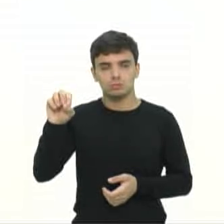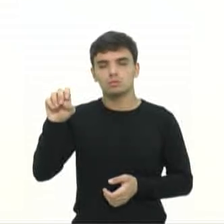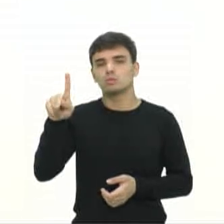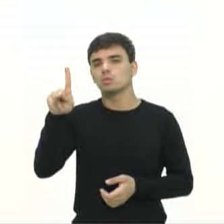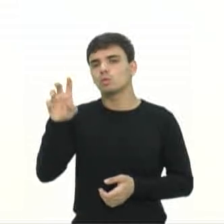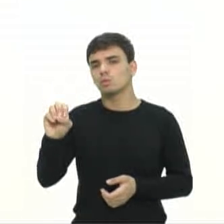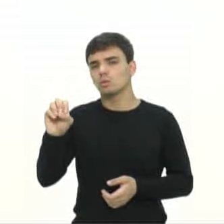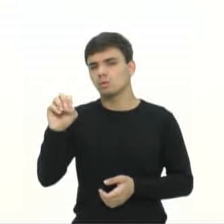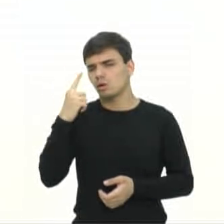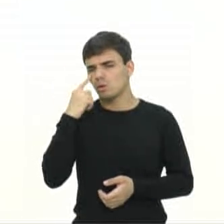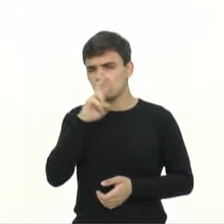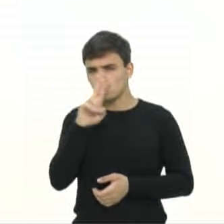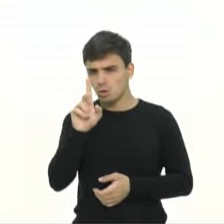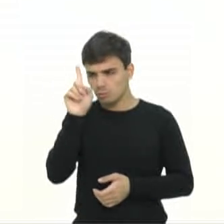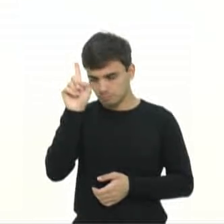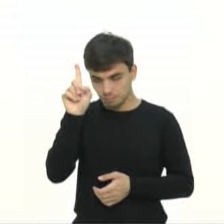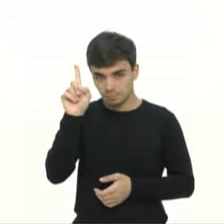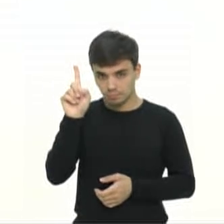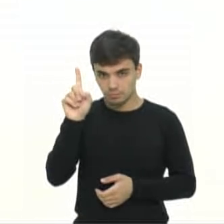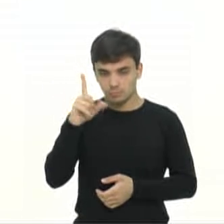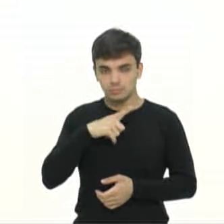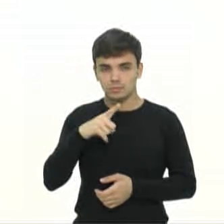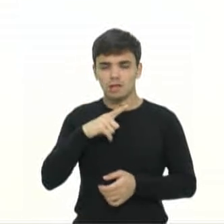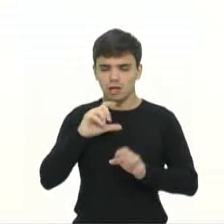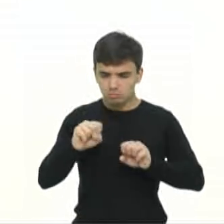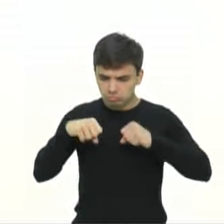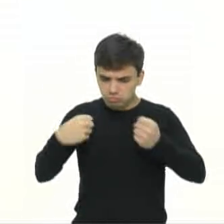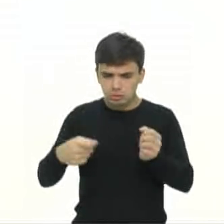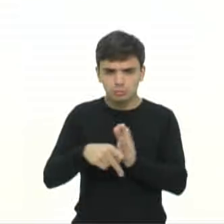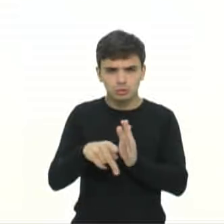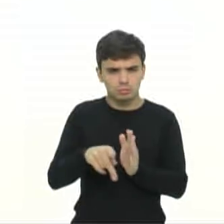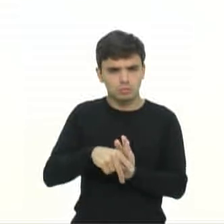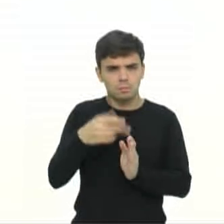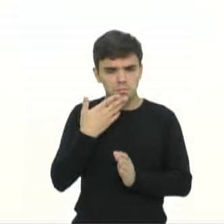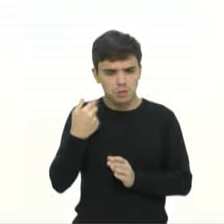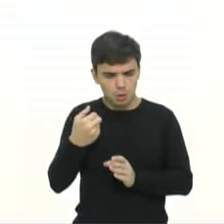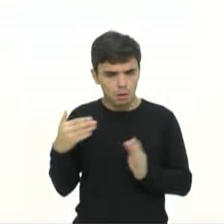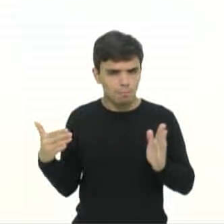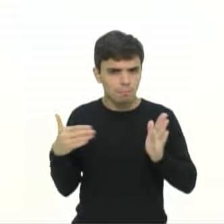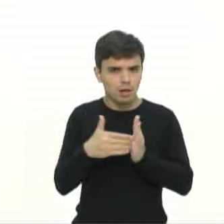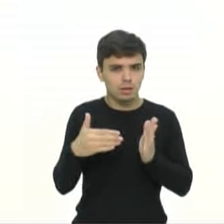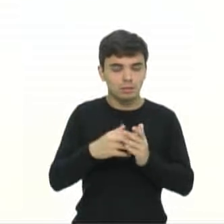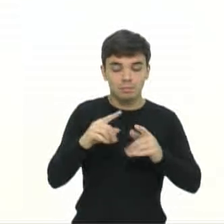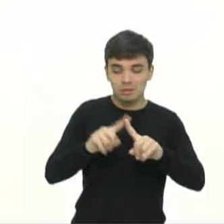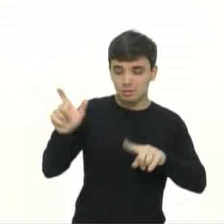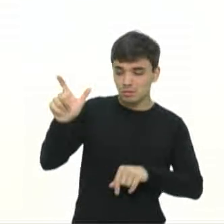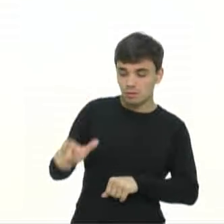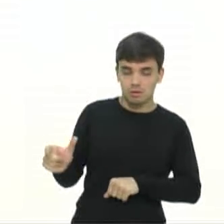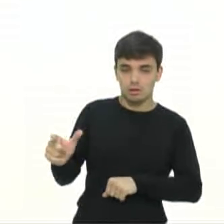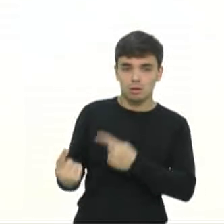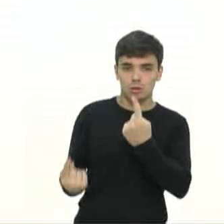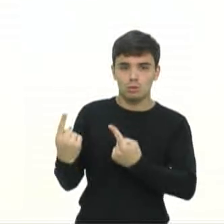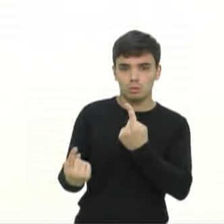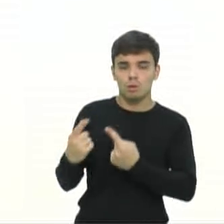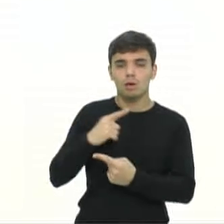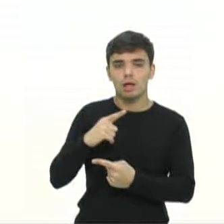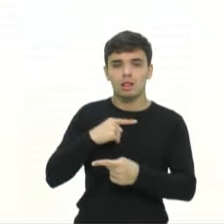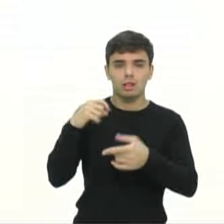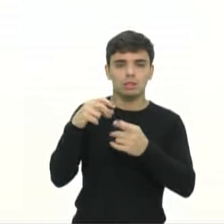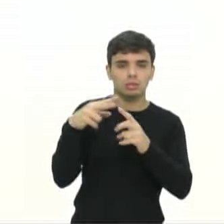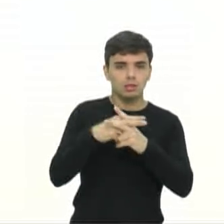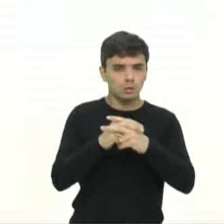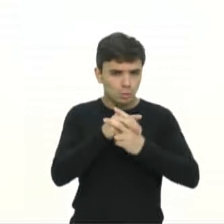busca da eficiência máxima. Para o Sensei Jigoro Kano, qualquer arte marcial que aplicasse o princípio básico